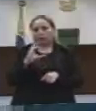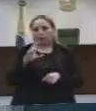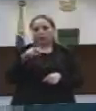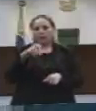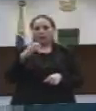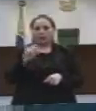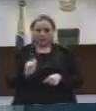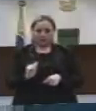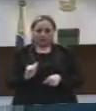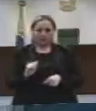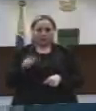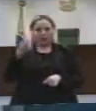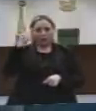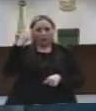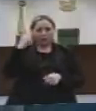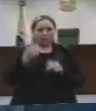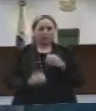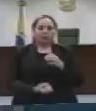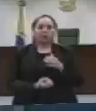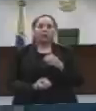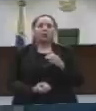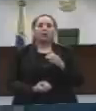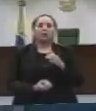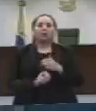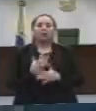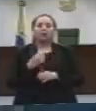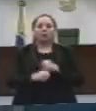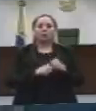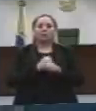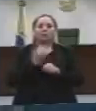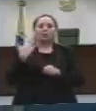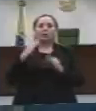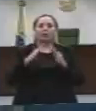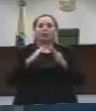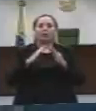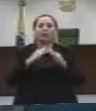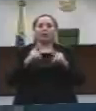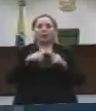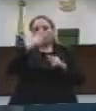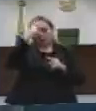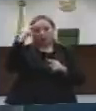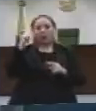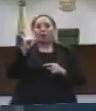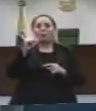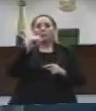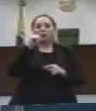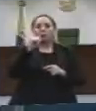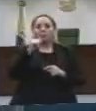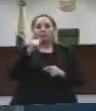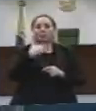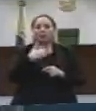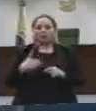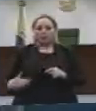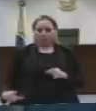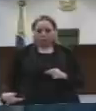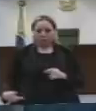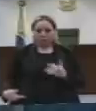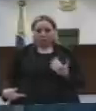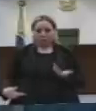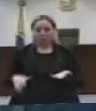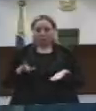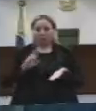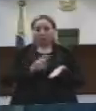Paulo criaram o ano passado uma igreja dos que bebem cerveja e estão registrando essa igreja dos cervejeiros e fui entrevistado